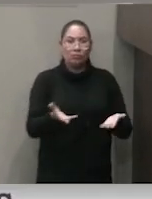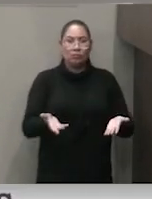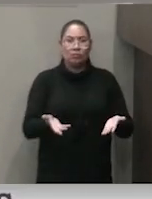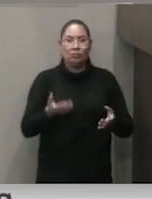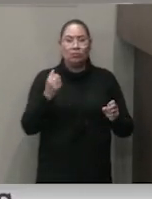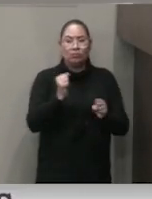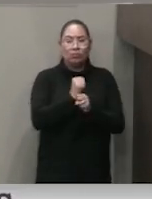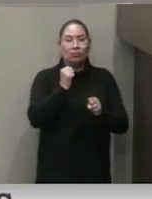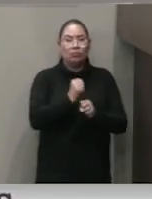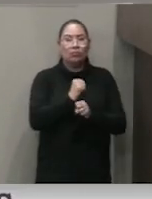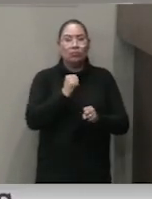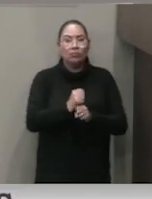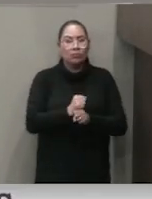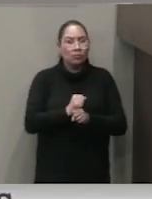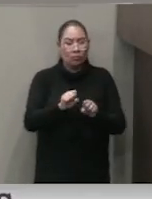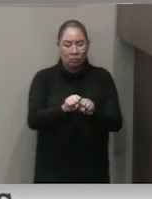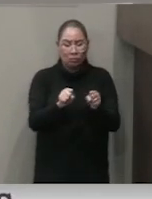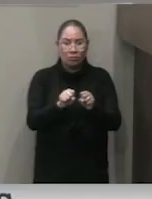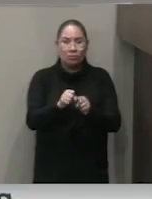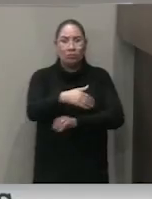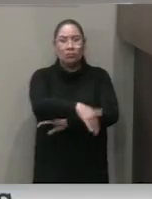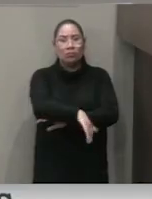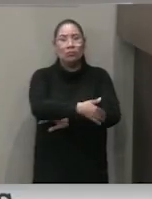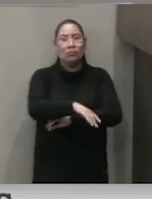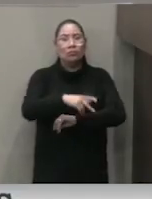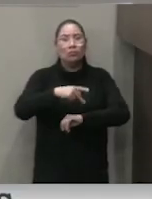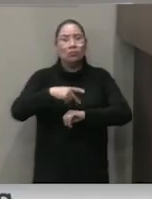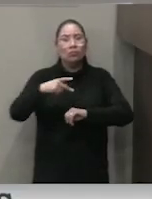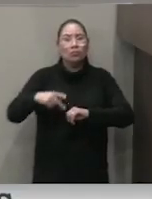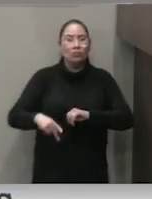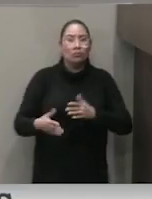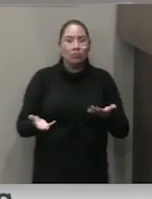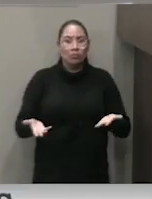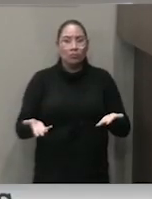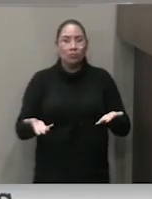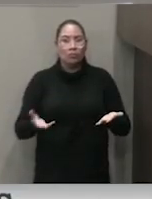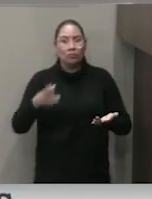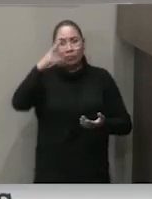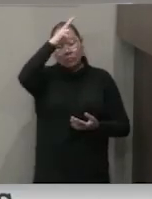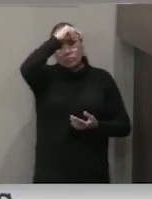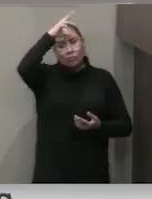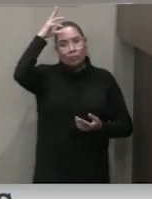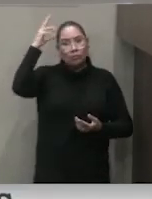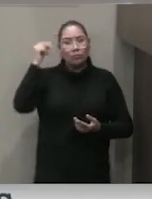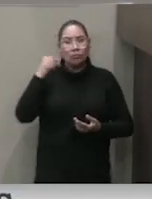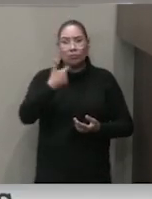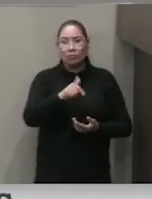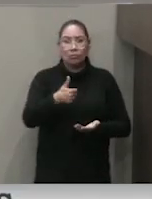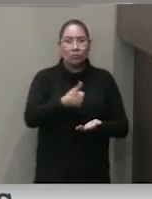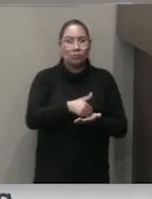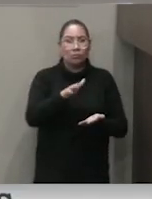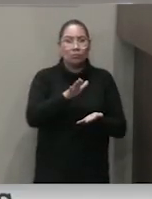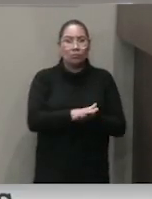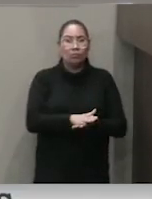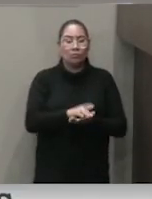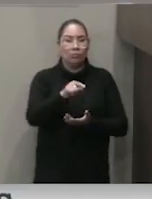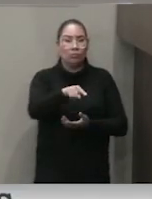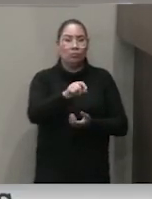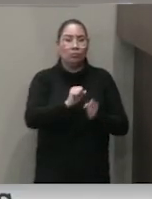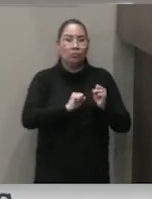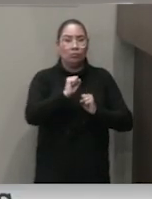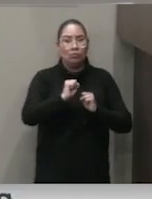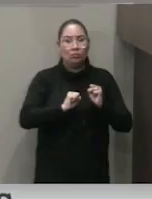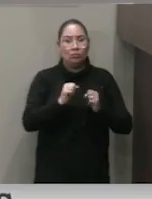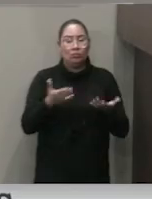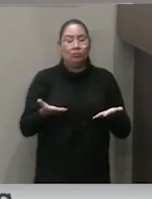as obras, destruindo as ruas de Passo Fundo, sequer o prefeito aplica multa para essas empresas,